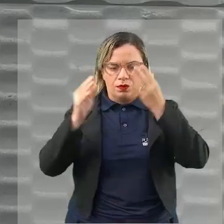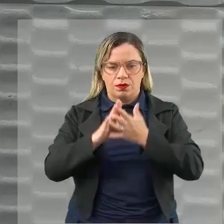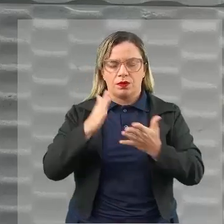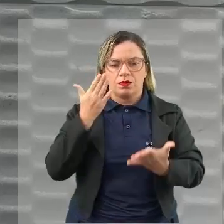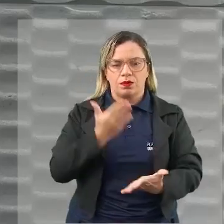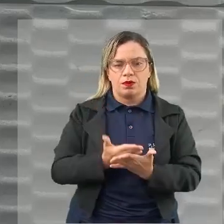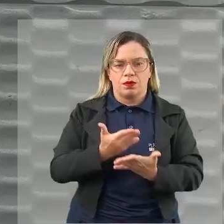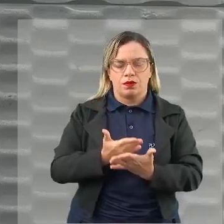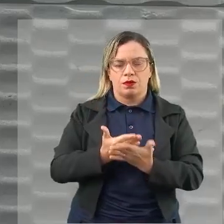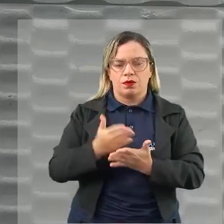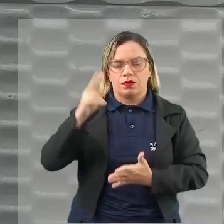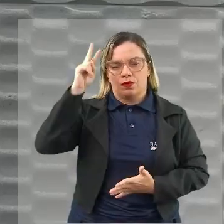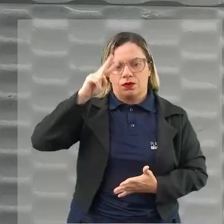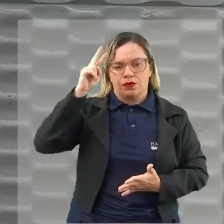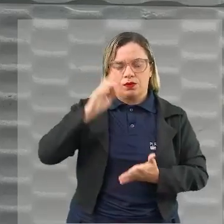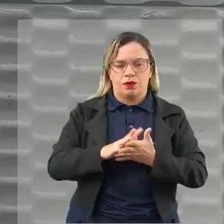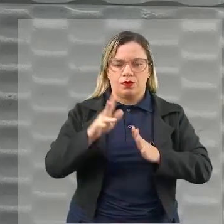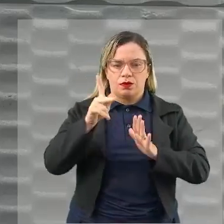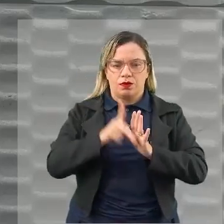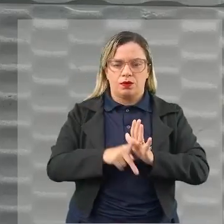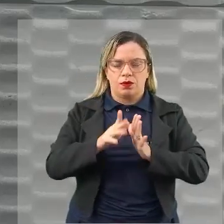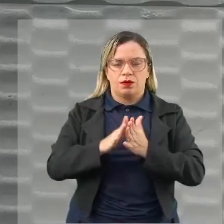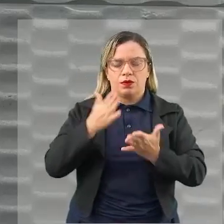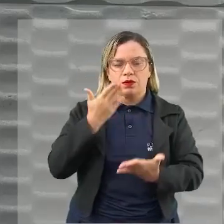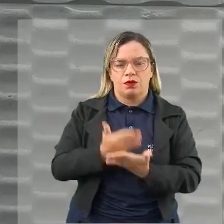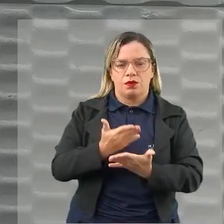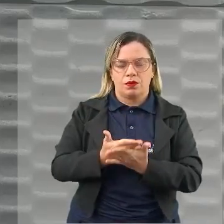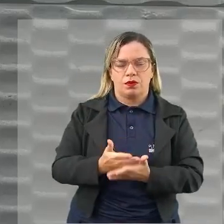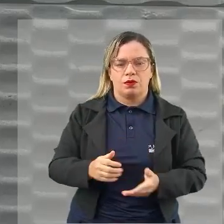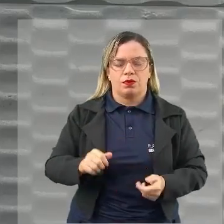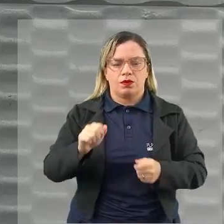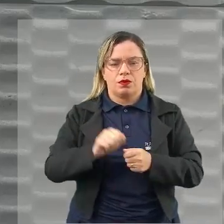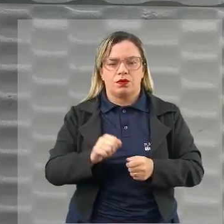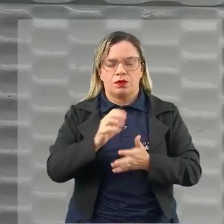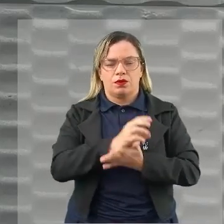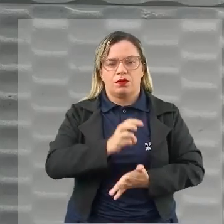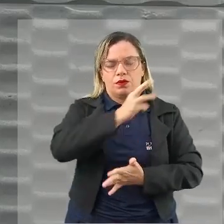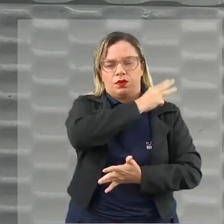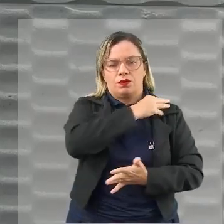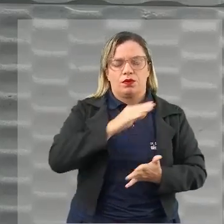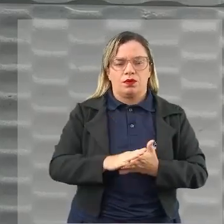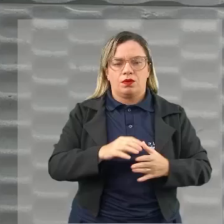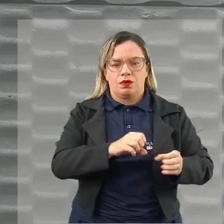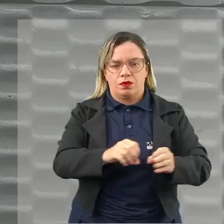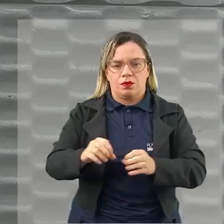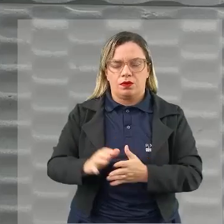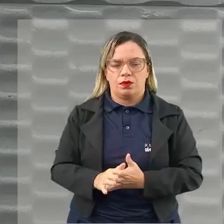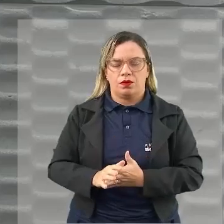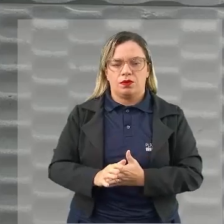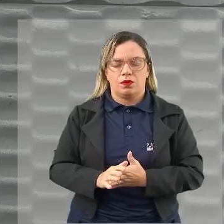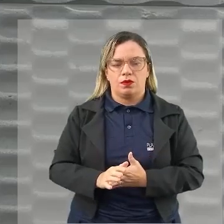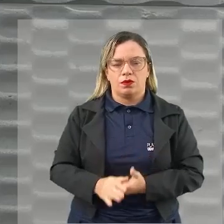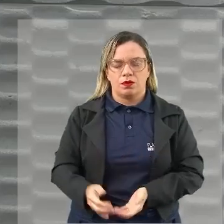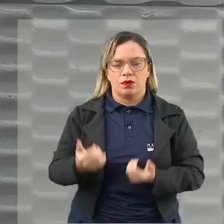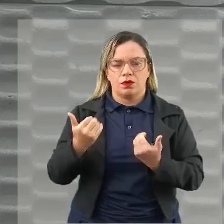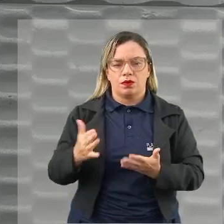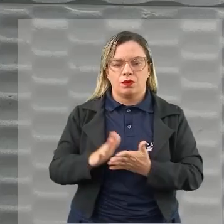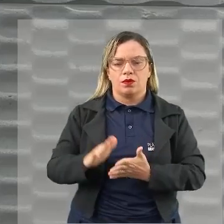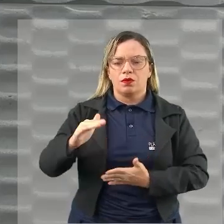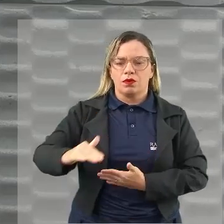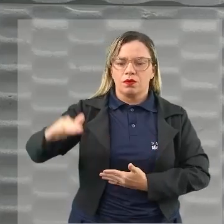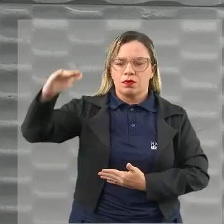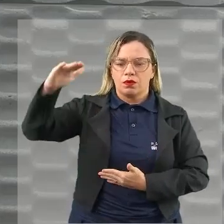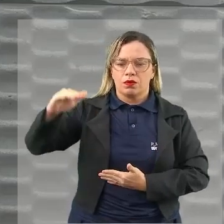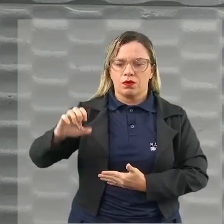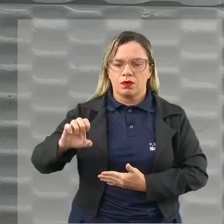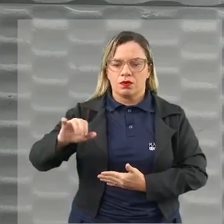que é esse que a gente está fazendo do projeto Estudaê, para você que está fazendo o ensino médio, você da educação de jovens e adultos.